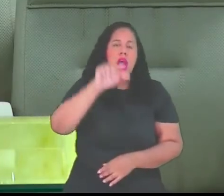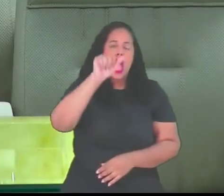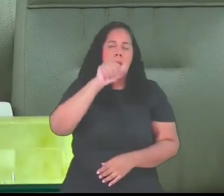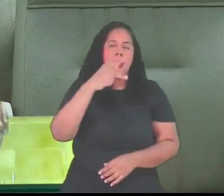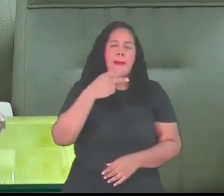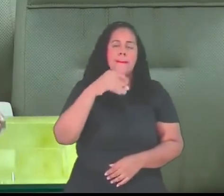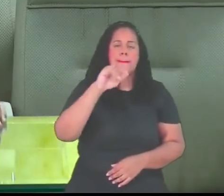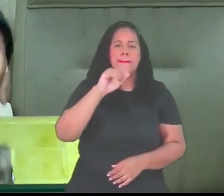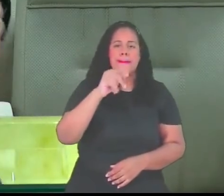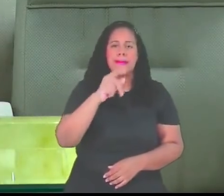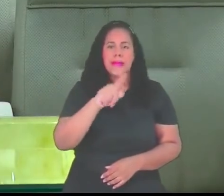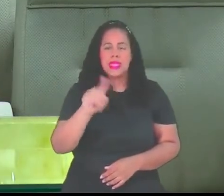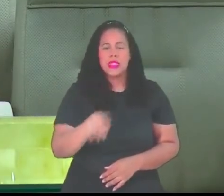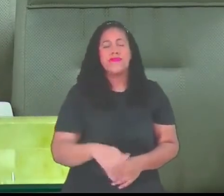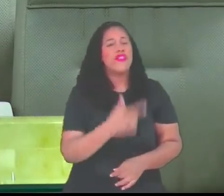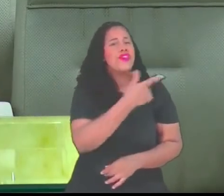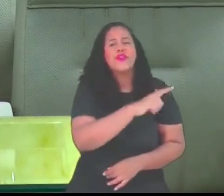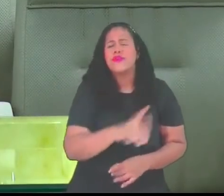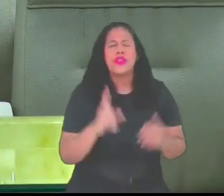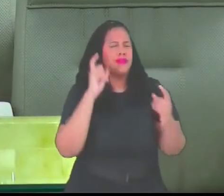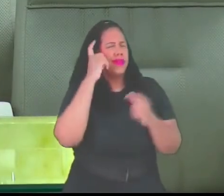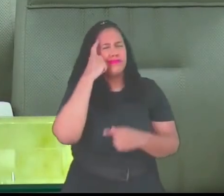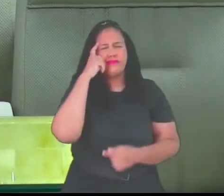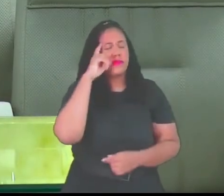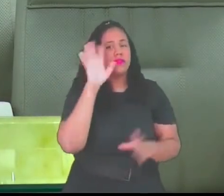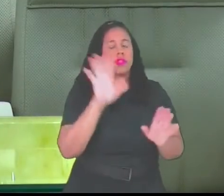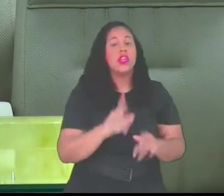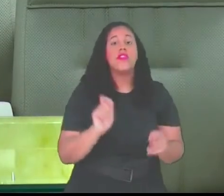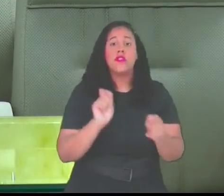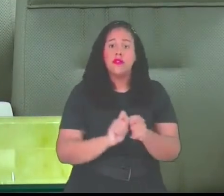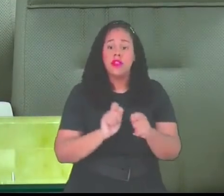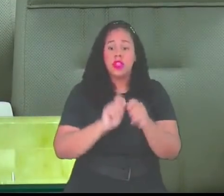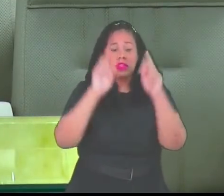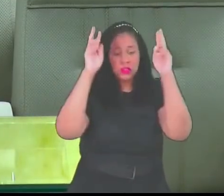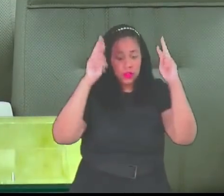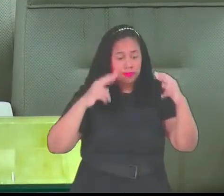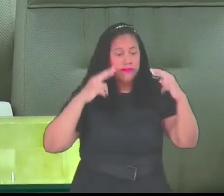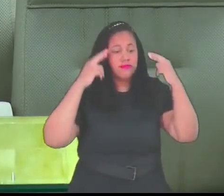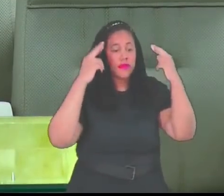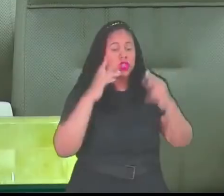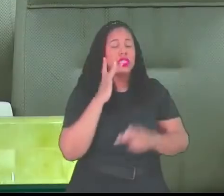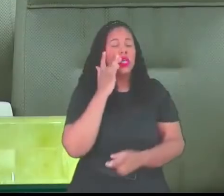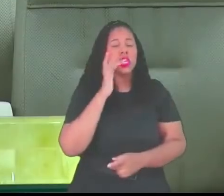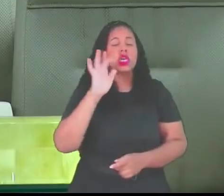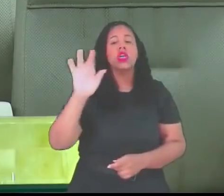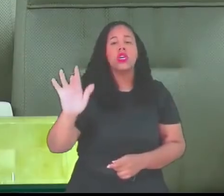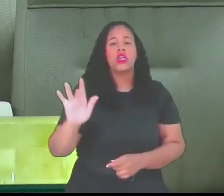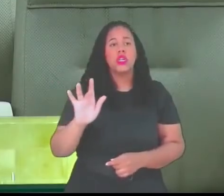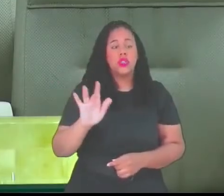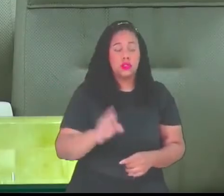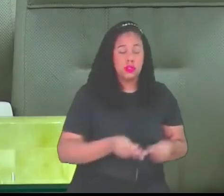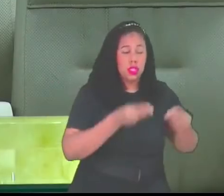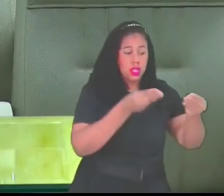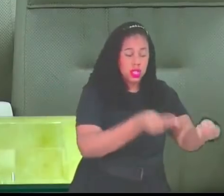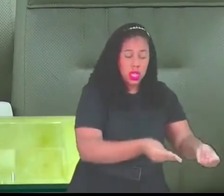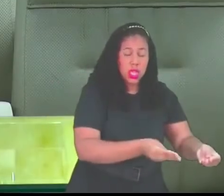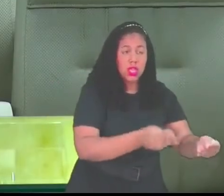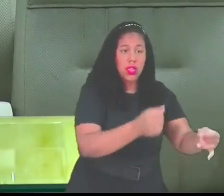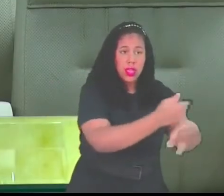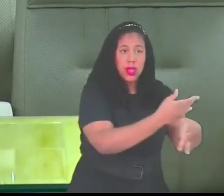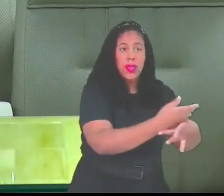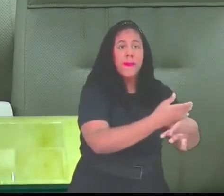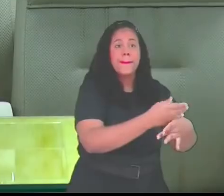Ele não teve dúvida, fez um bezerro de ouro, colocou em Betel, fez outro bezerro de ouro,